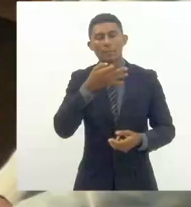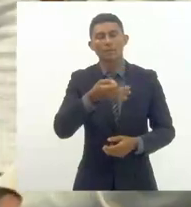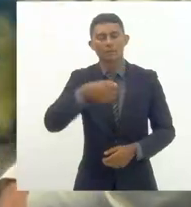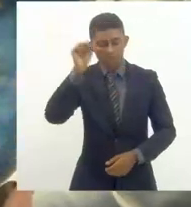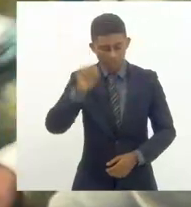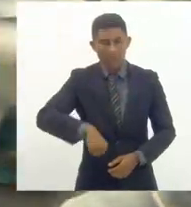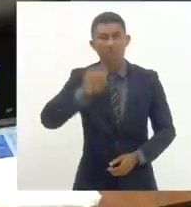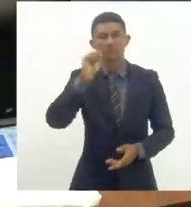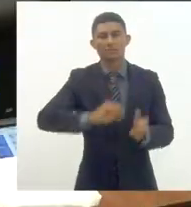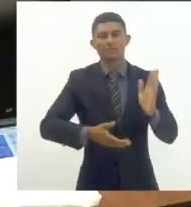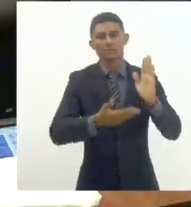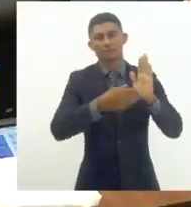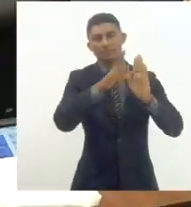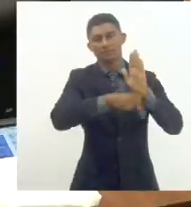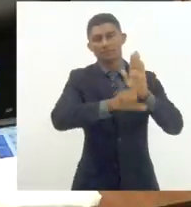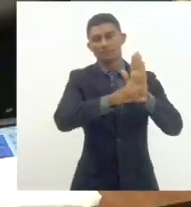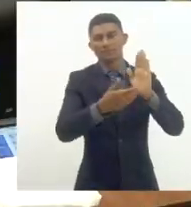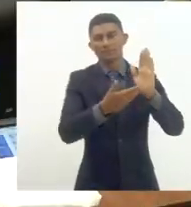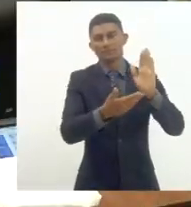projeto.